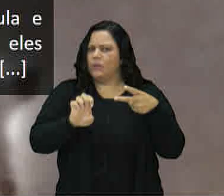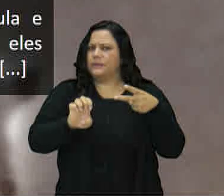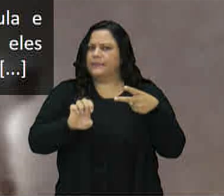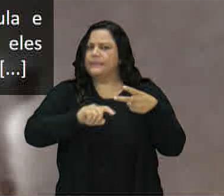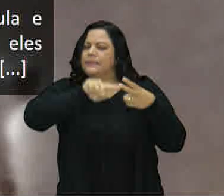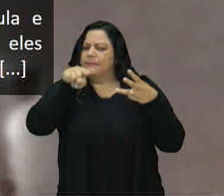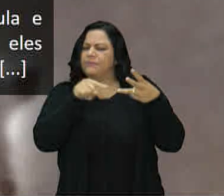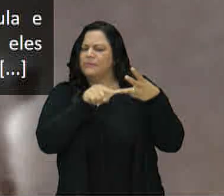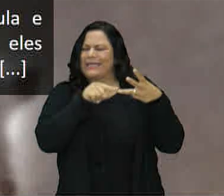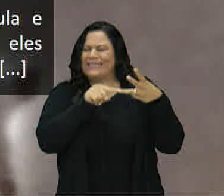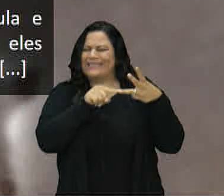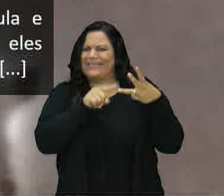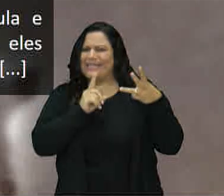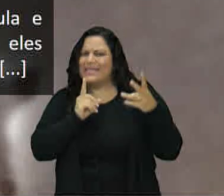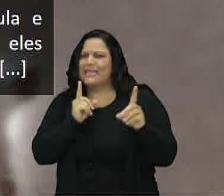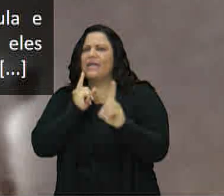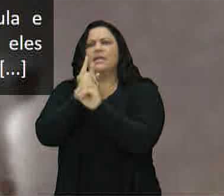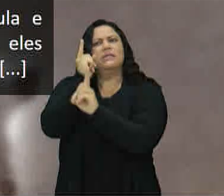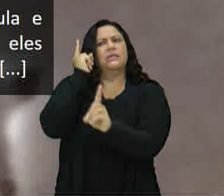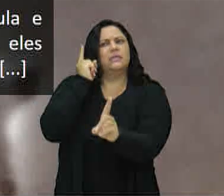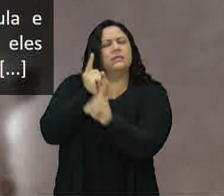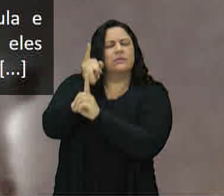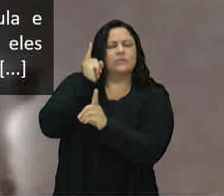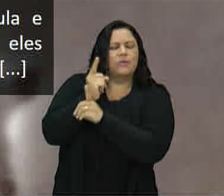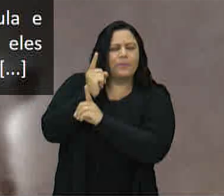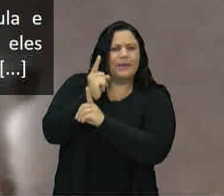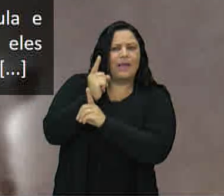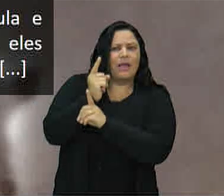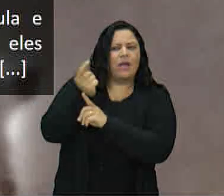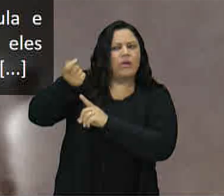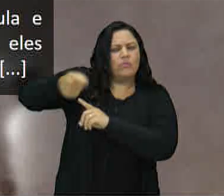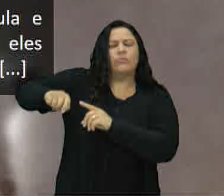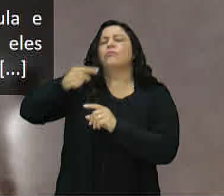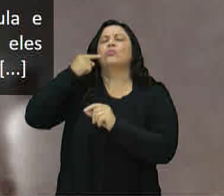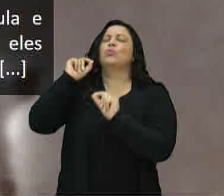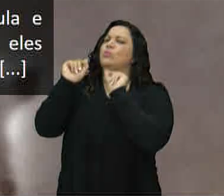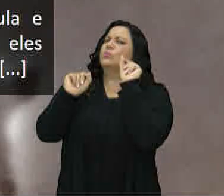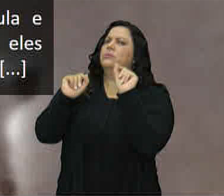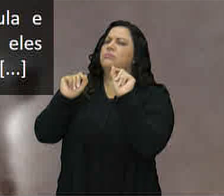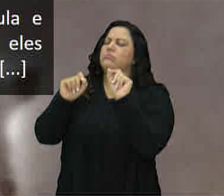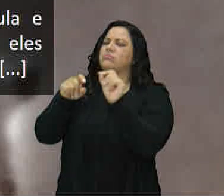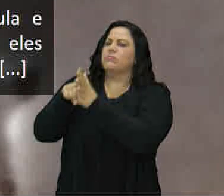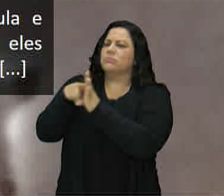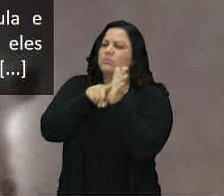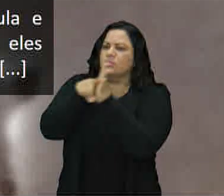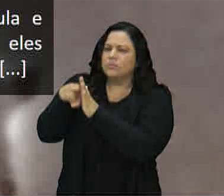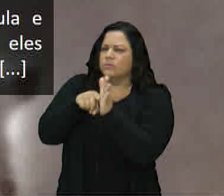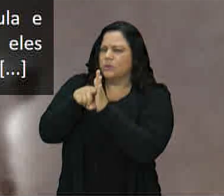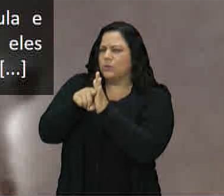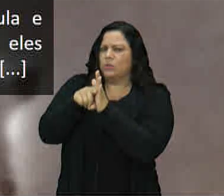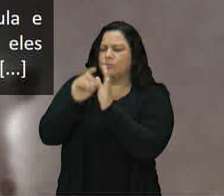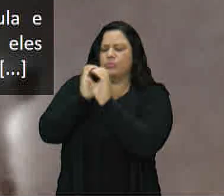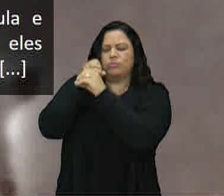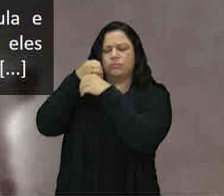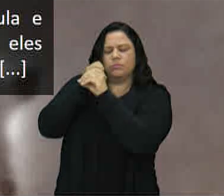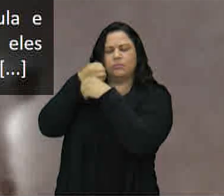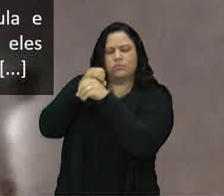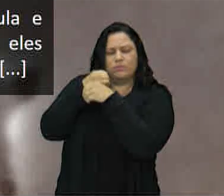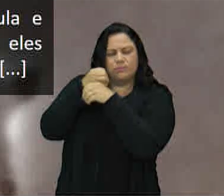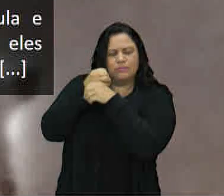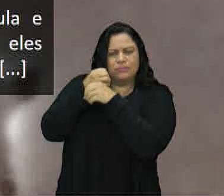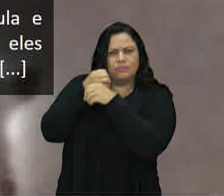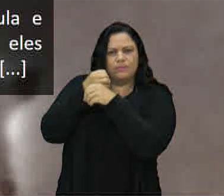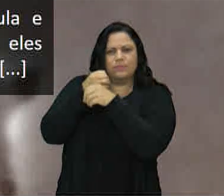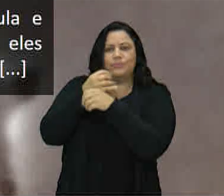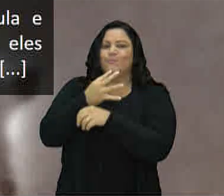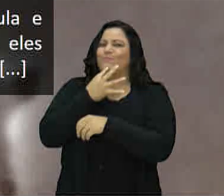Para quê? Para tentar repetir algo que existe nos seres vivos. O processo, até então desconhecido, recebeu o